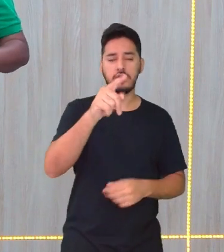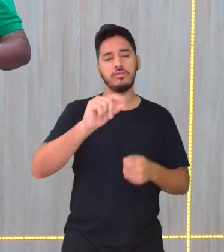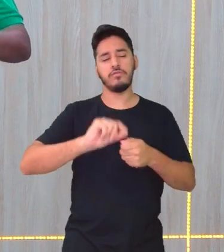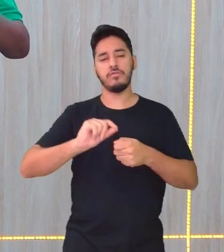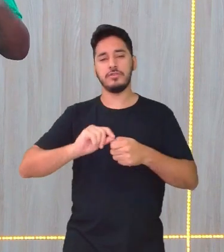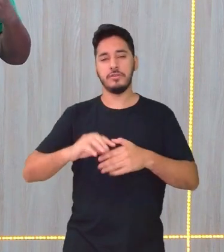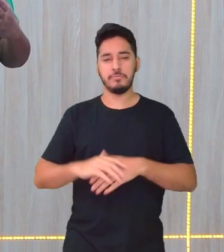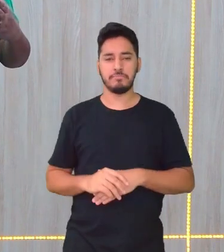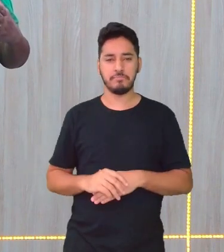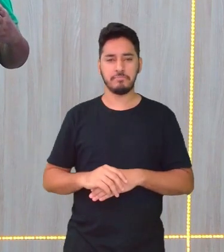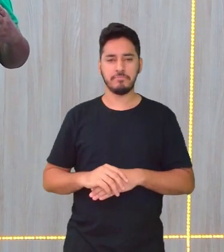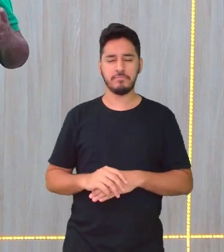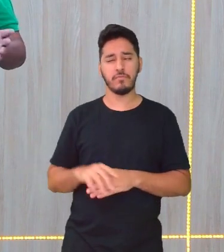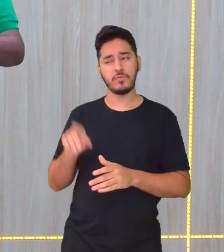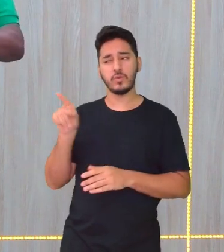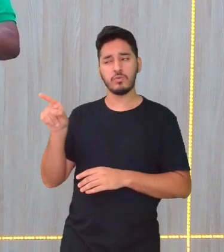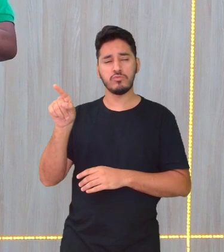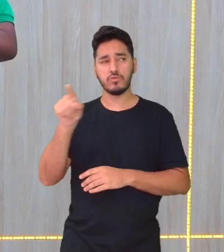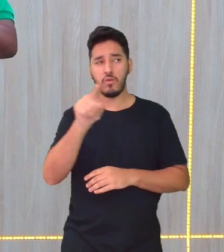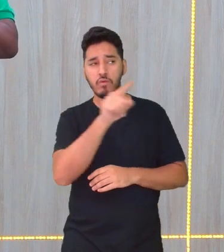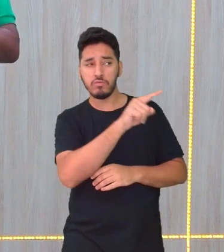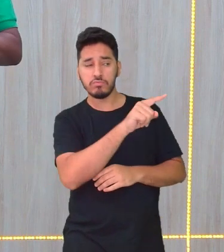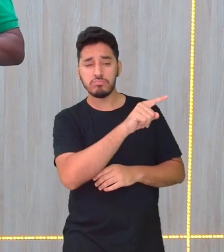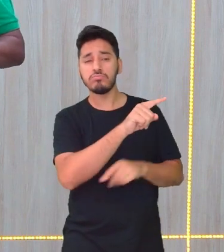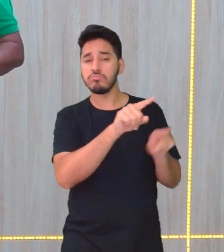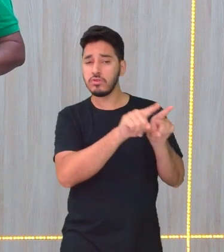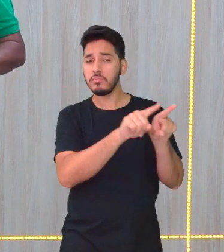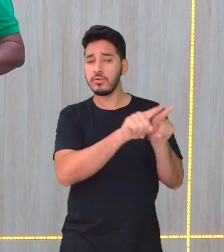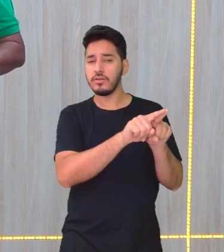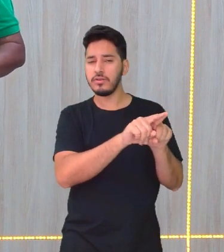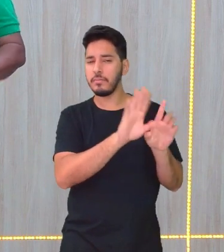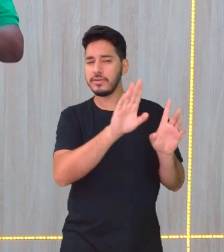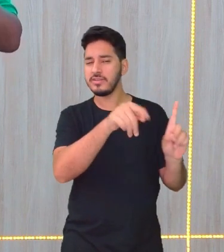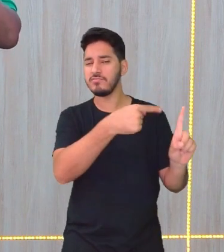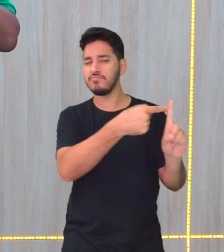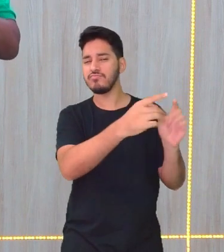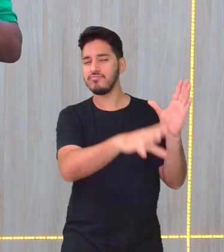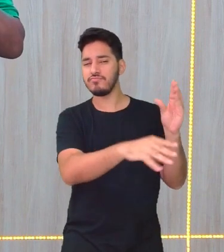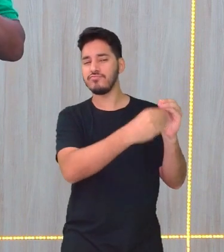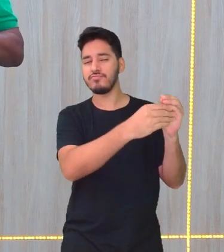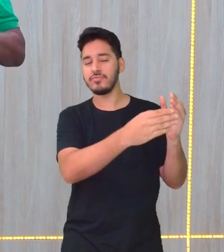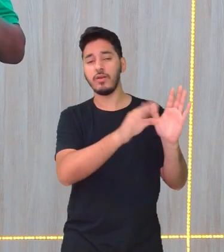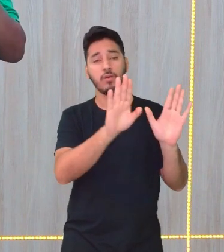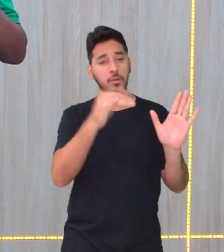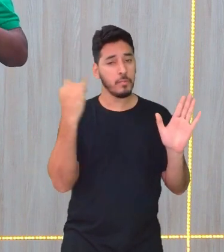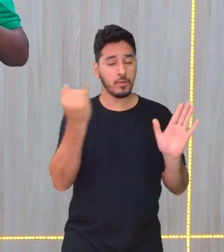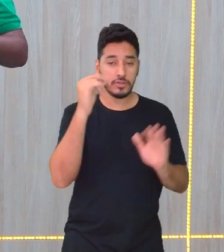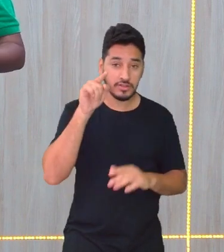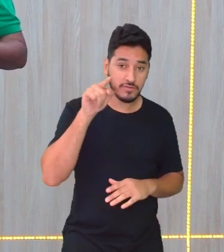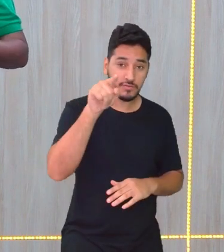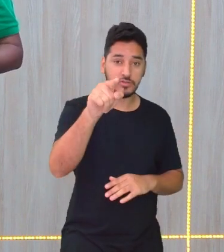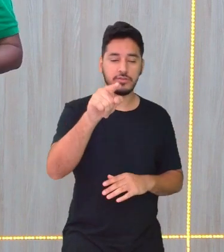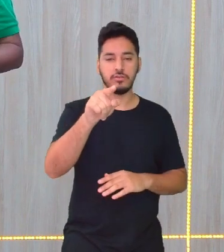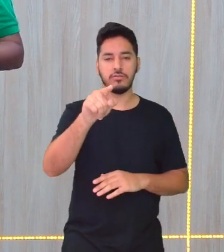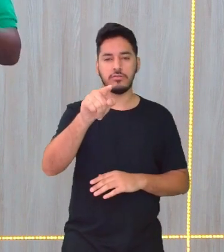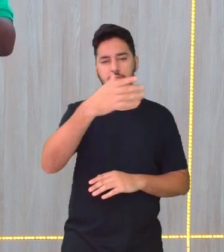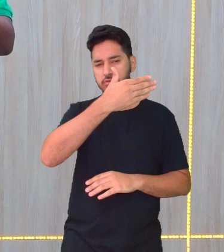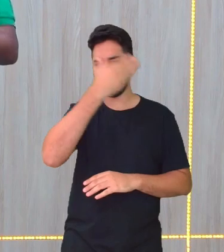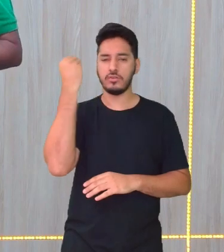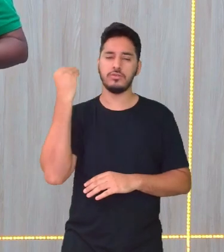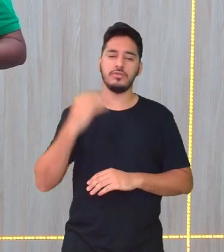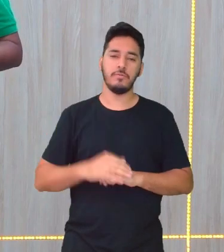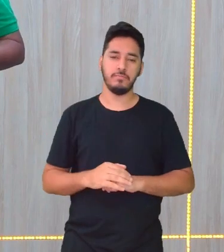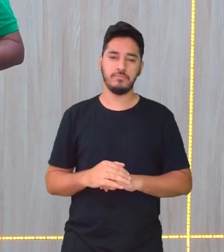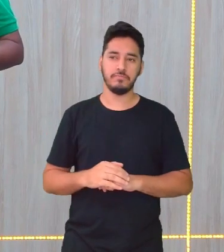fazer isso. Os outros também fazem, mas aí é um bônus, tá certo? O importante é que você não esqueça de você. E